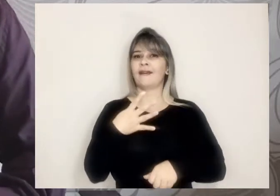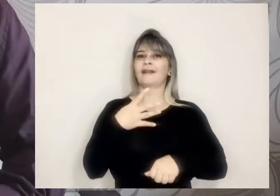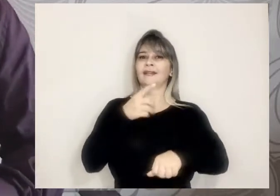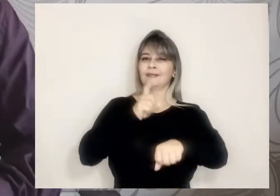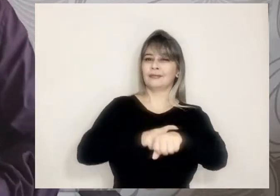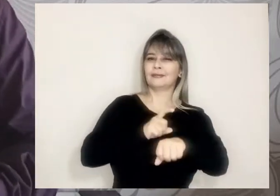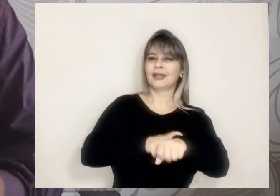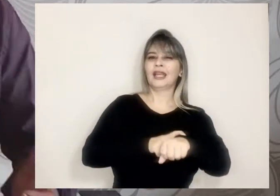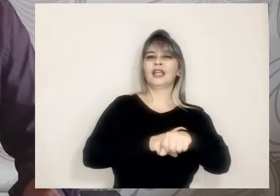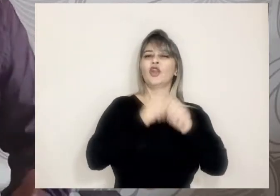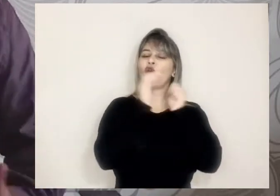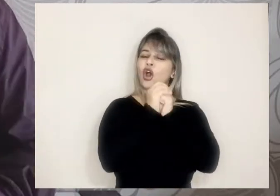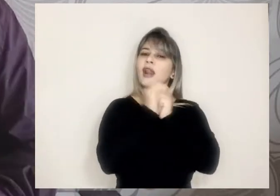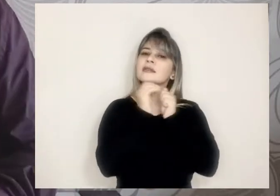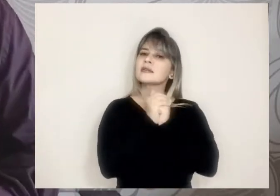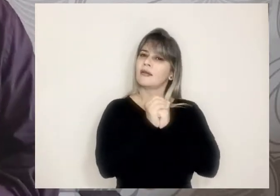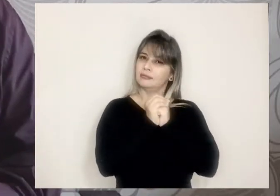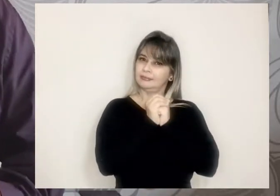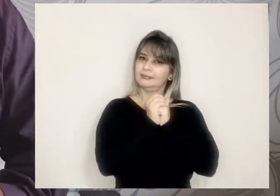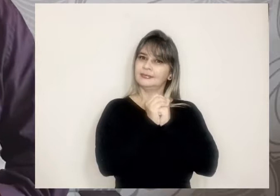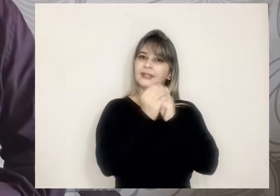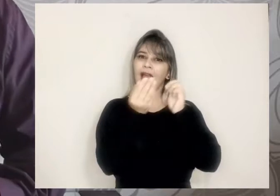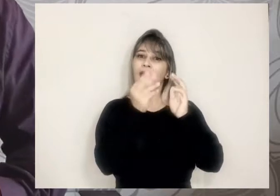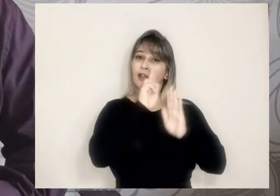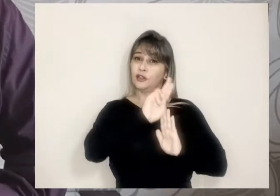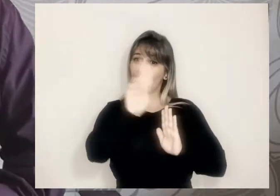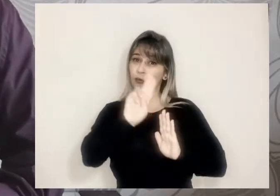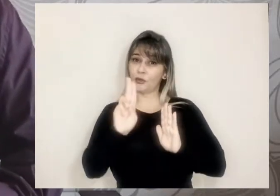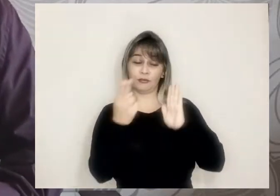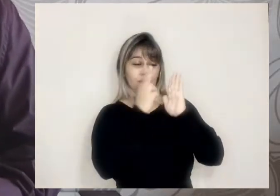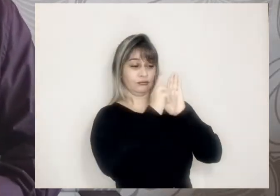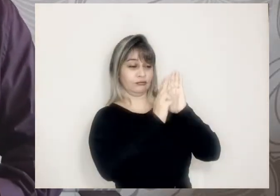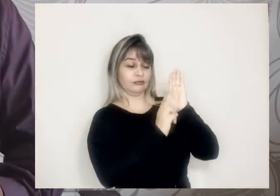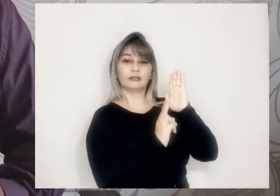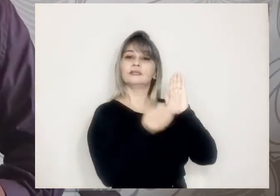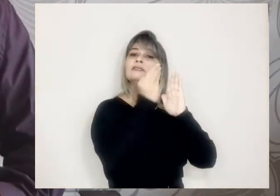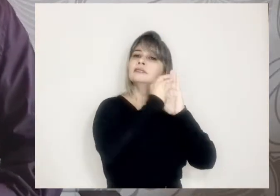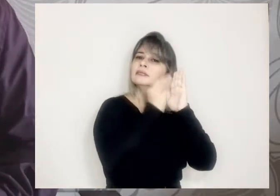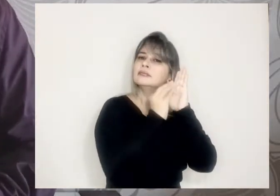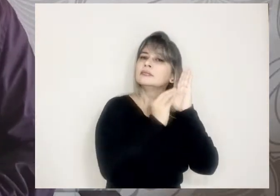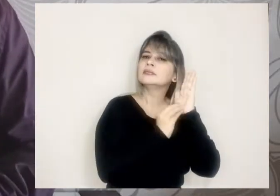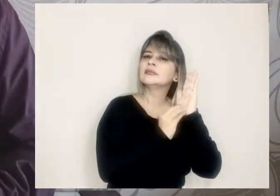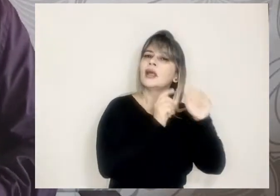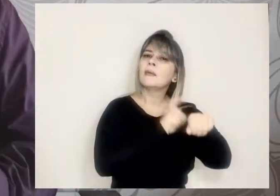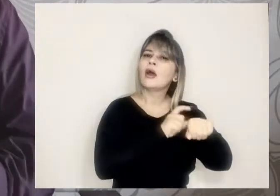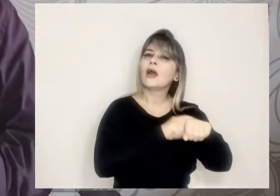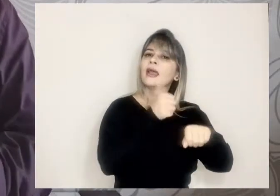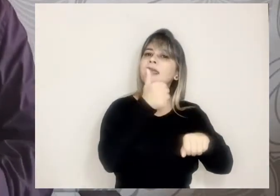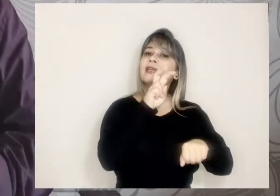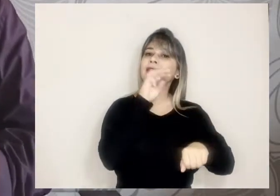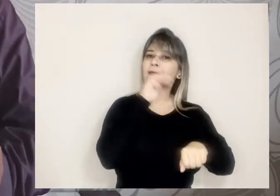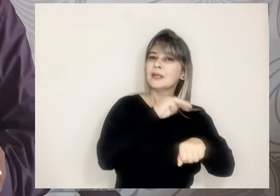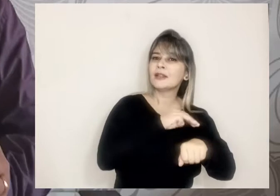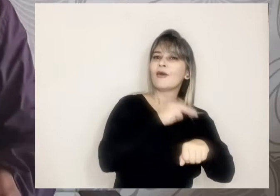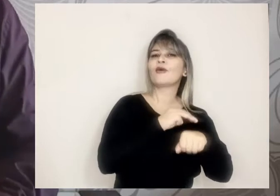minutos, com vários irmãos orando, de maneira que temos 24 horas ininterruptas aí de oração. Quero te convidar